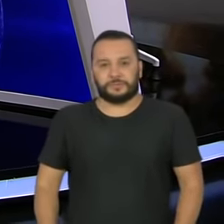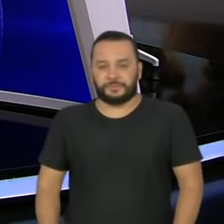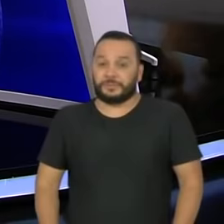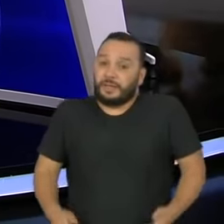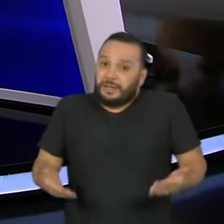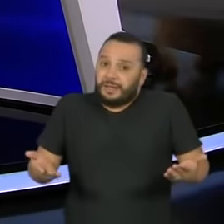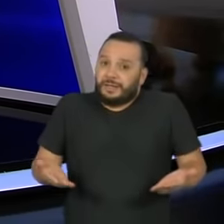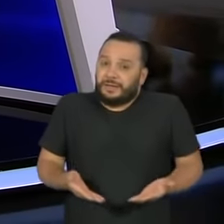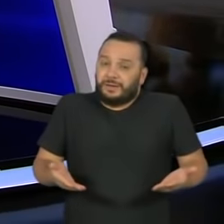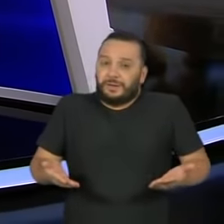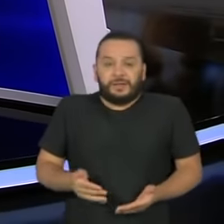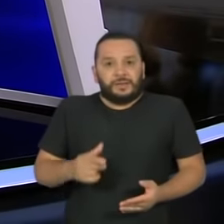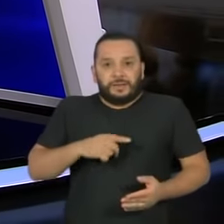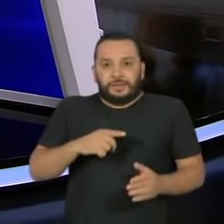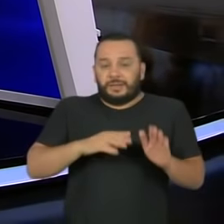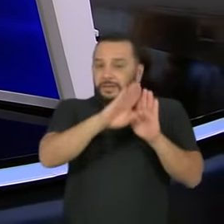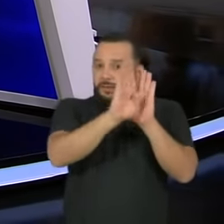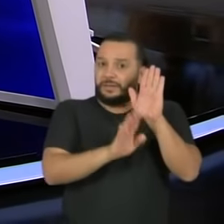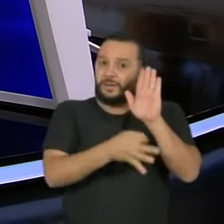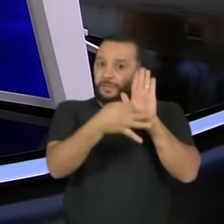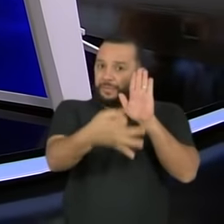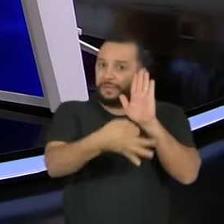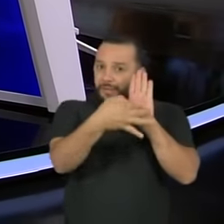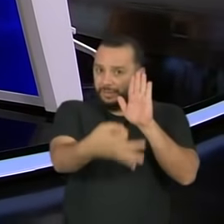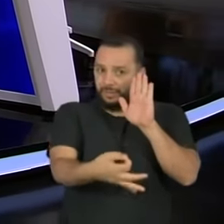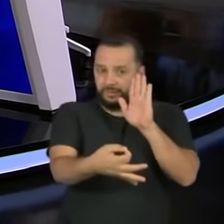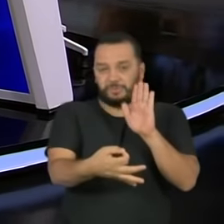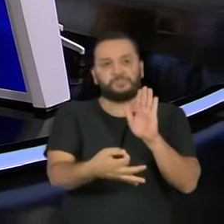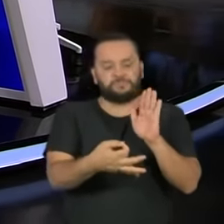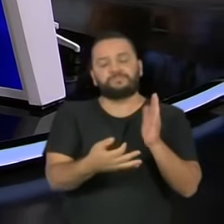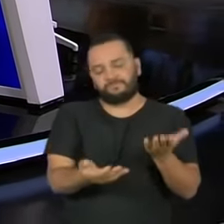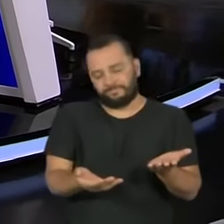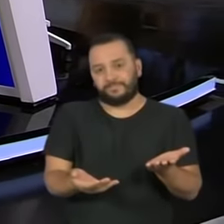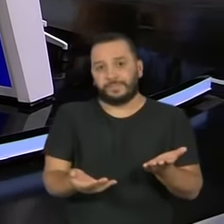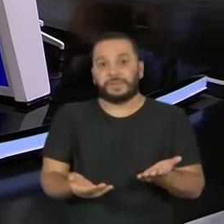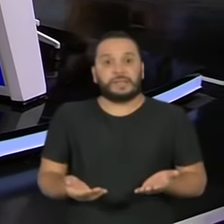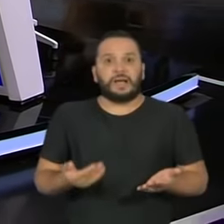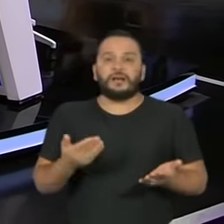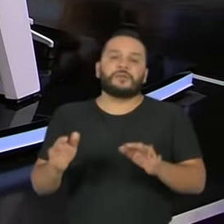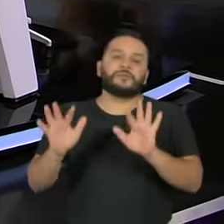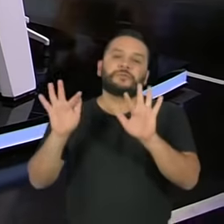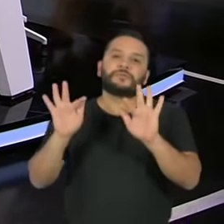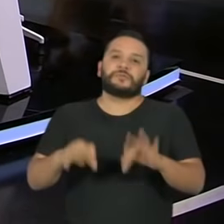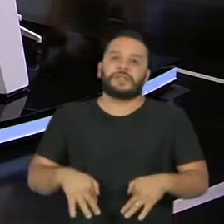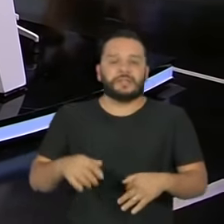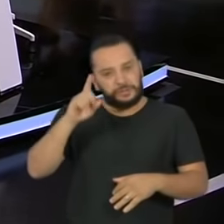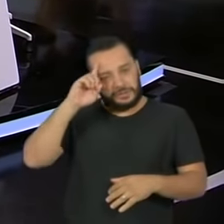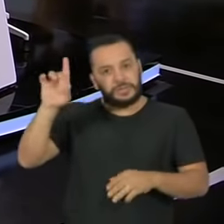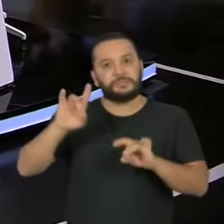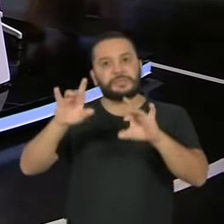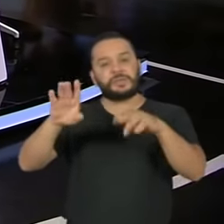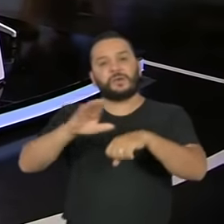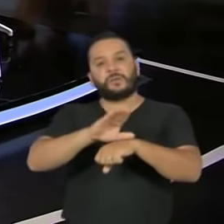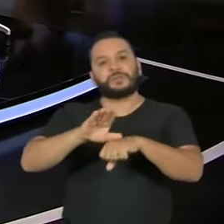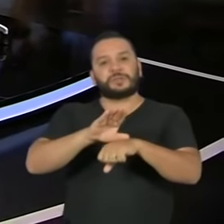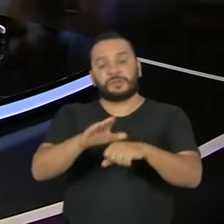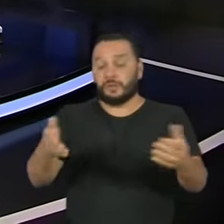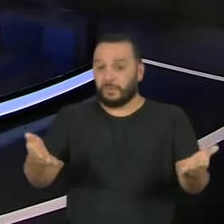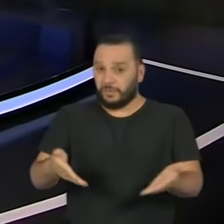fica agora com o programa Opinião Nacional. Nós terminamos esta edição com o Dia da Constituição. A data é celebrada